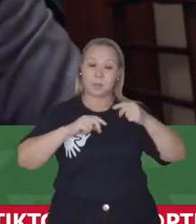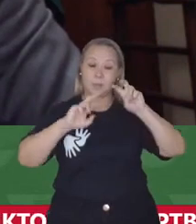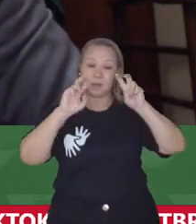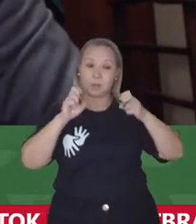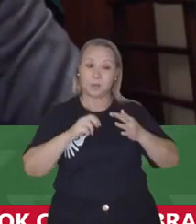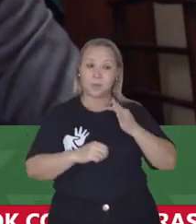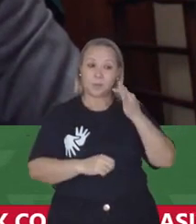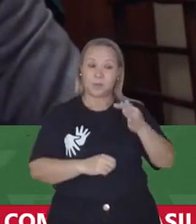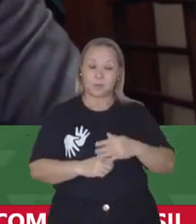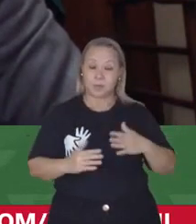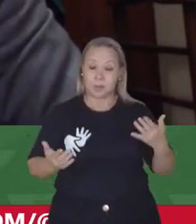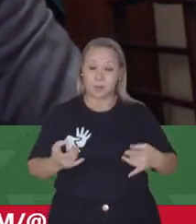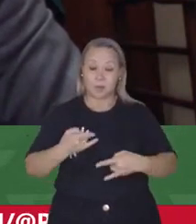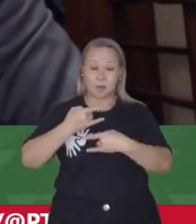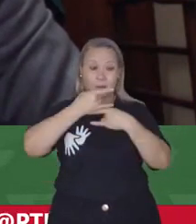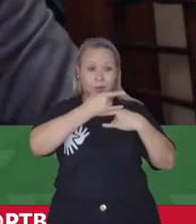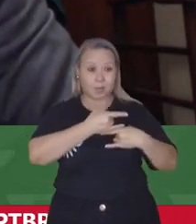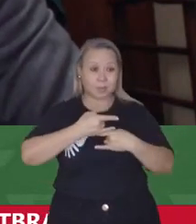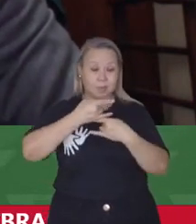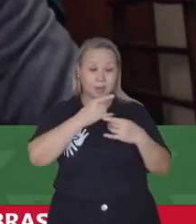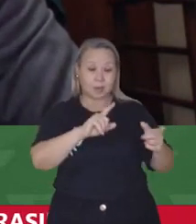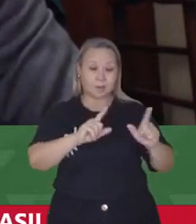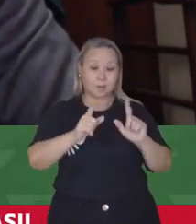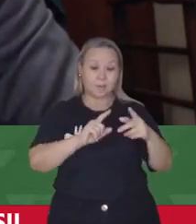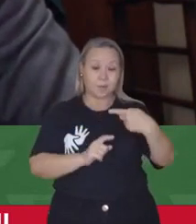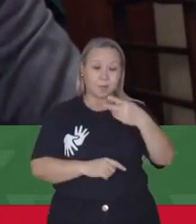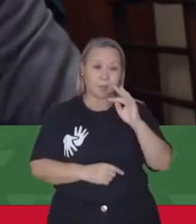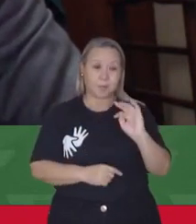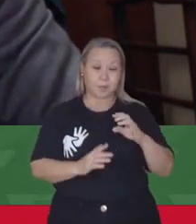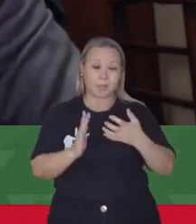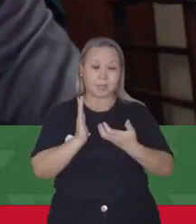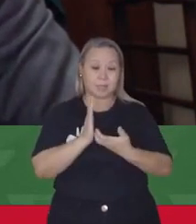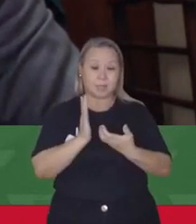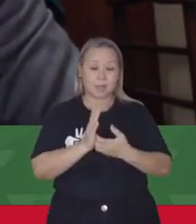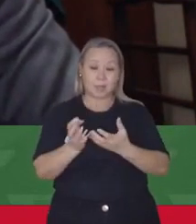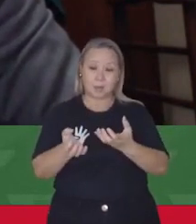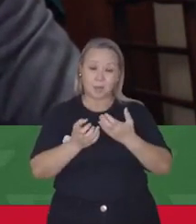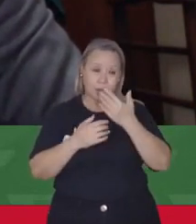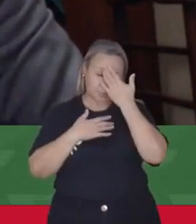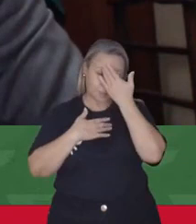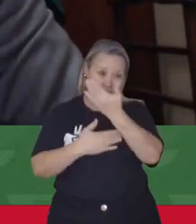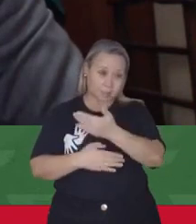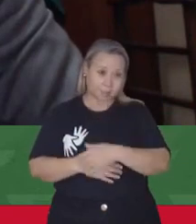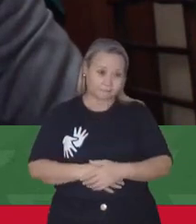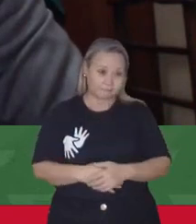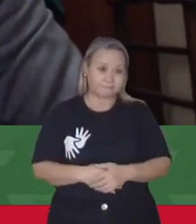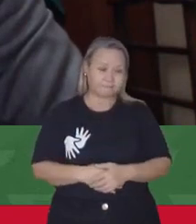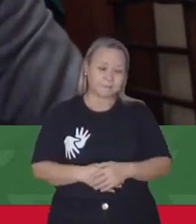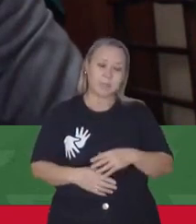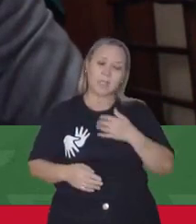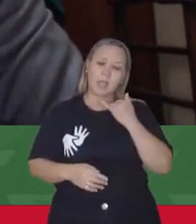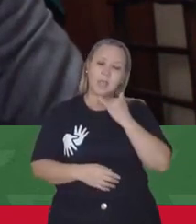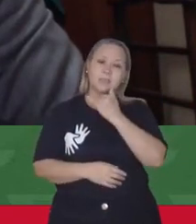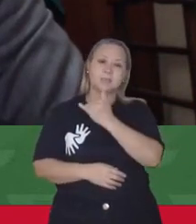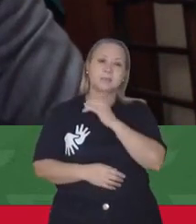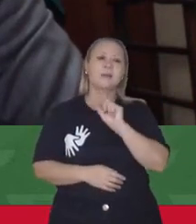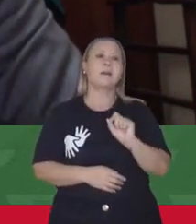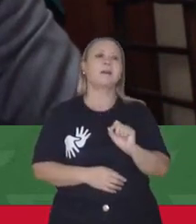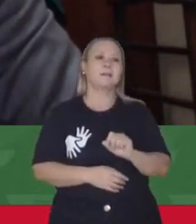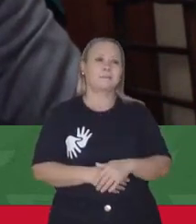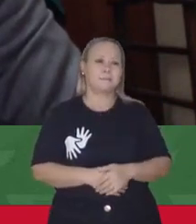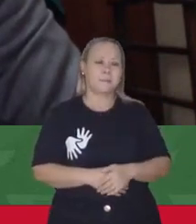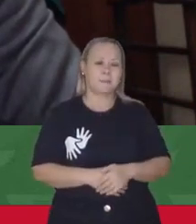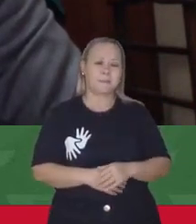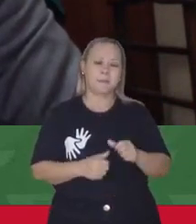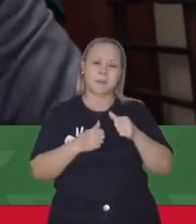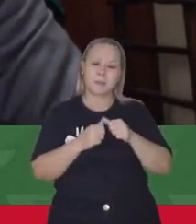live da TV PT na Câmara. Quero te agradecer, dizer que estamos